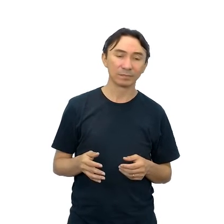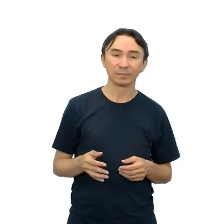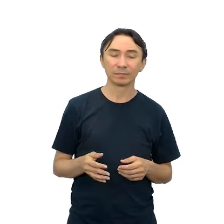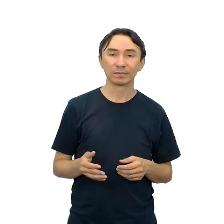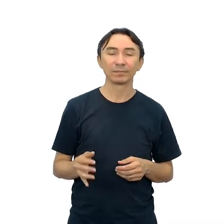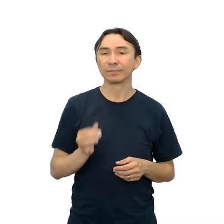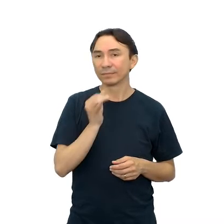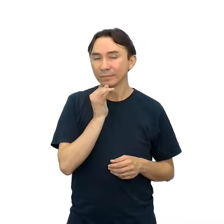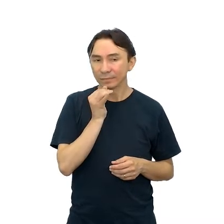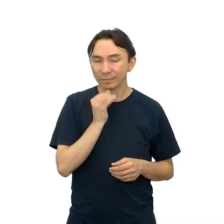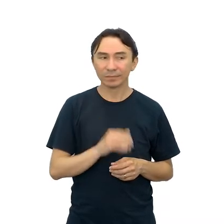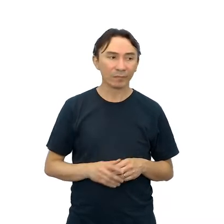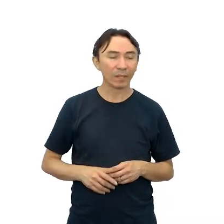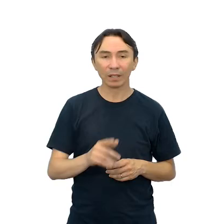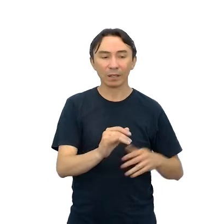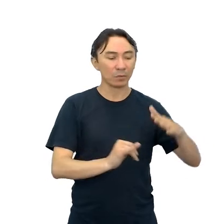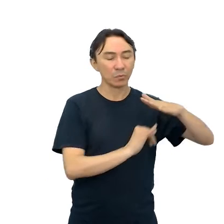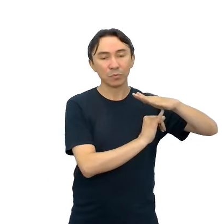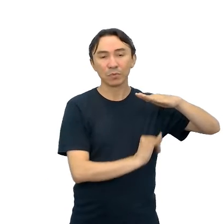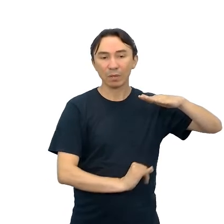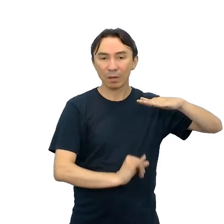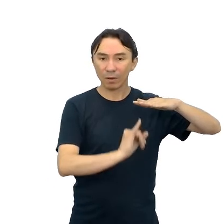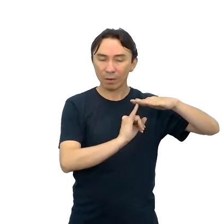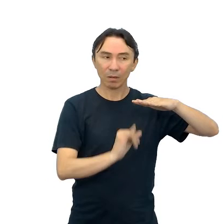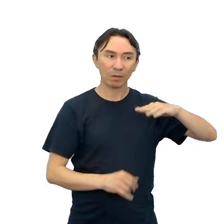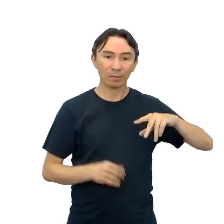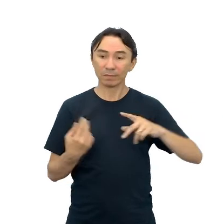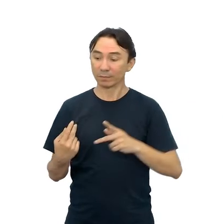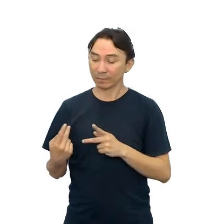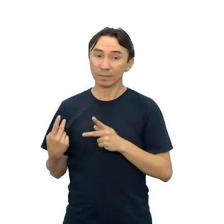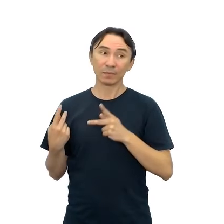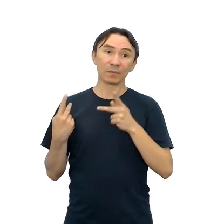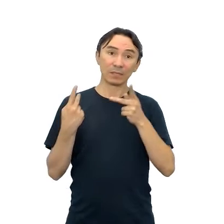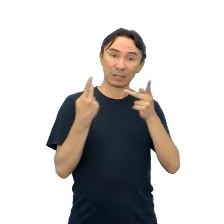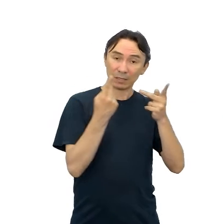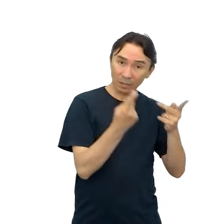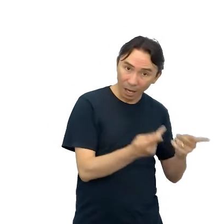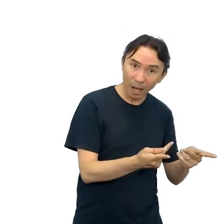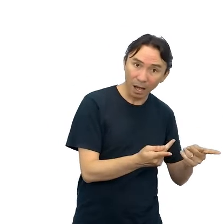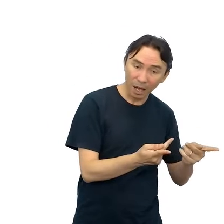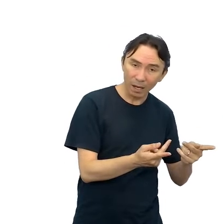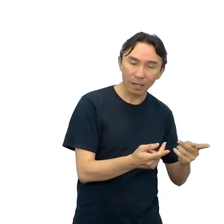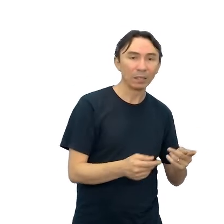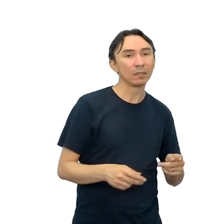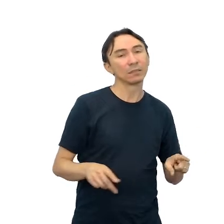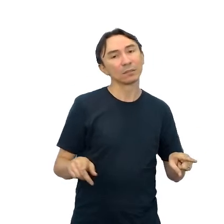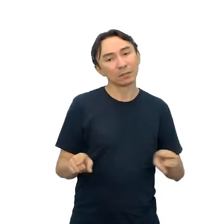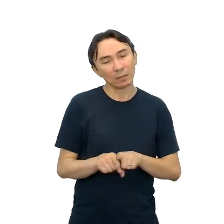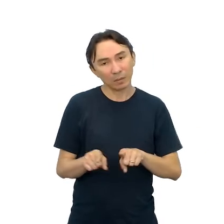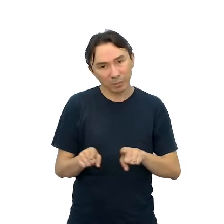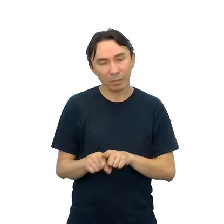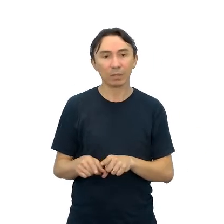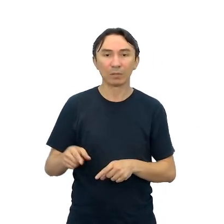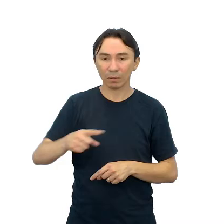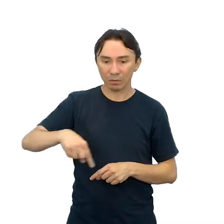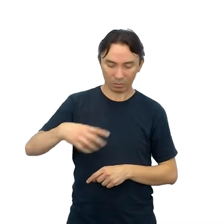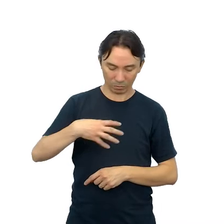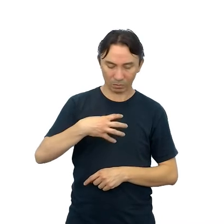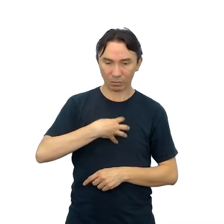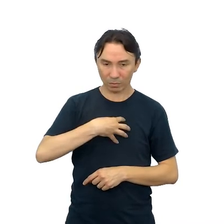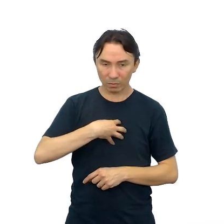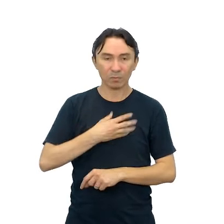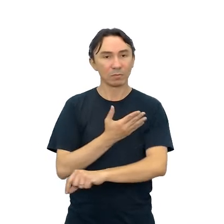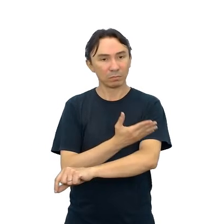a uma instituição, né, que está nos acolhendo, então nós também temos uma forma de comportamento em